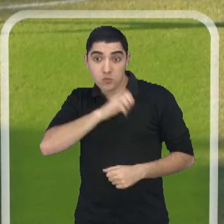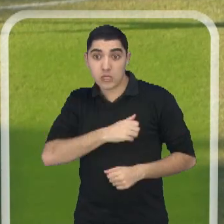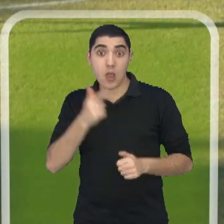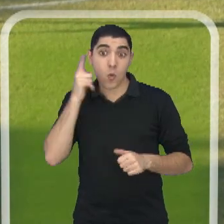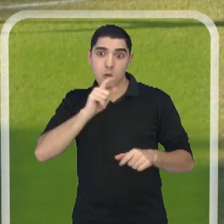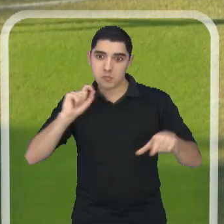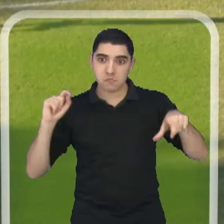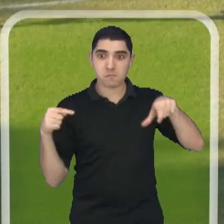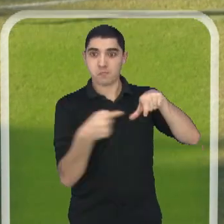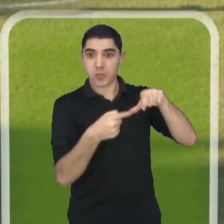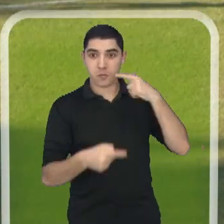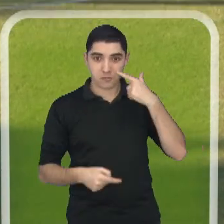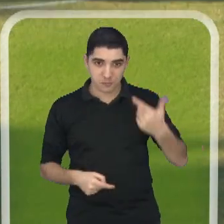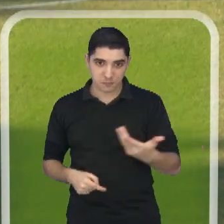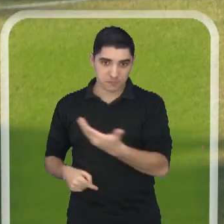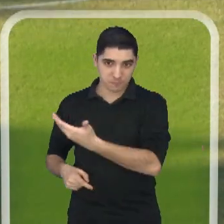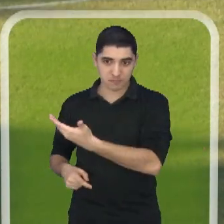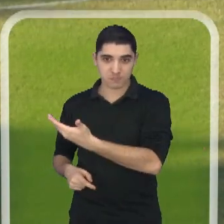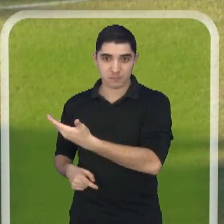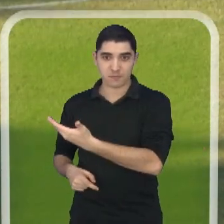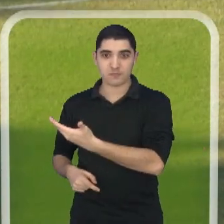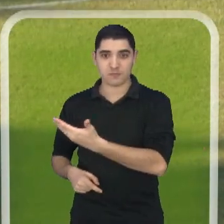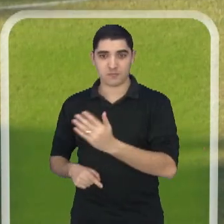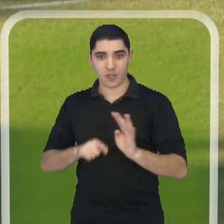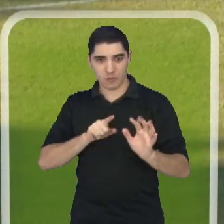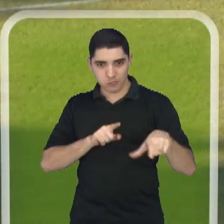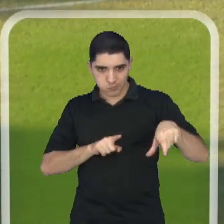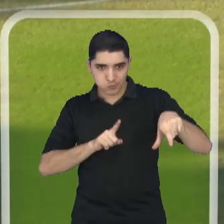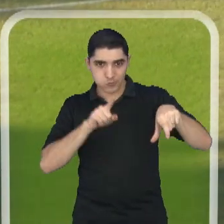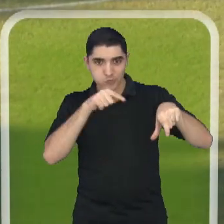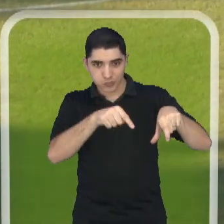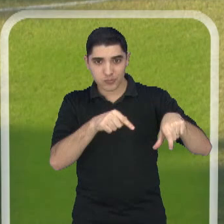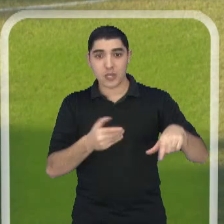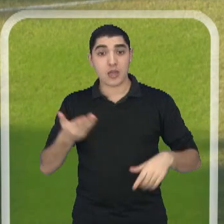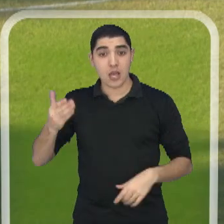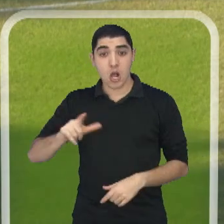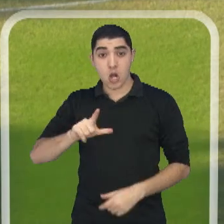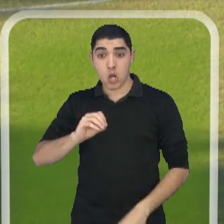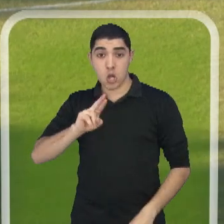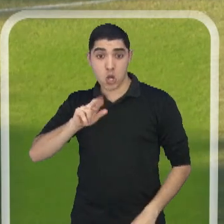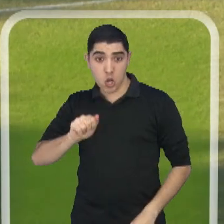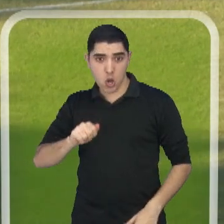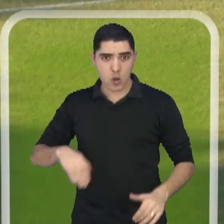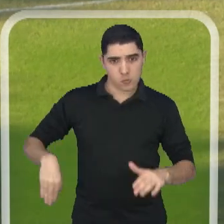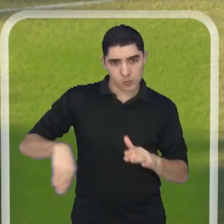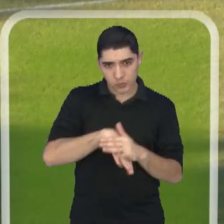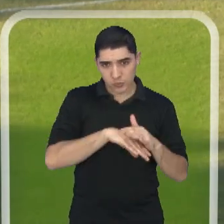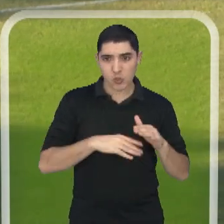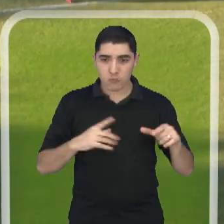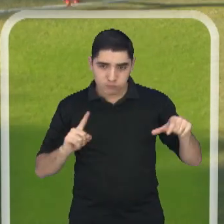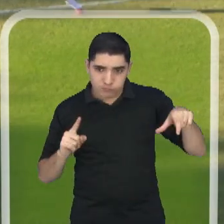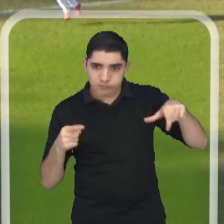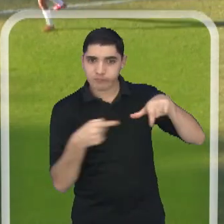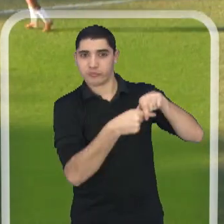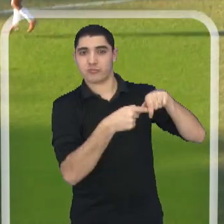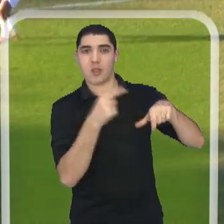gol. Na cobrança de escanteio, a zaga taubatiana não afastou e Loura Capanema bateu com categoria para encobrir a goleira.